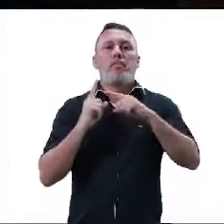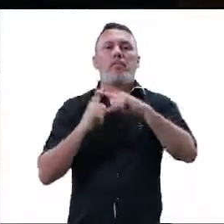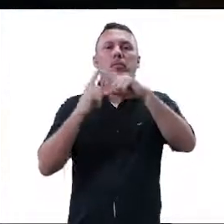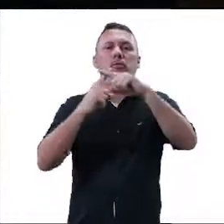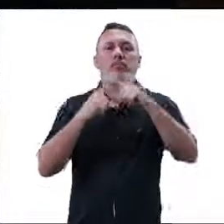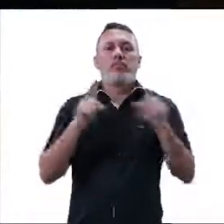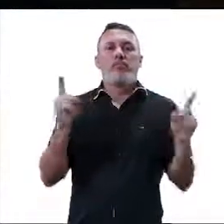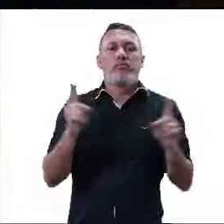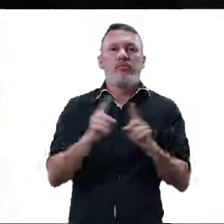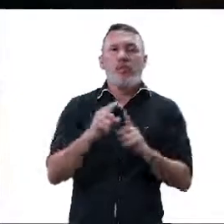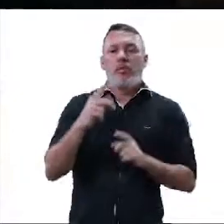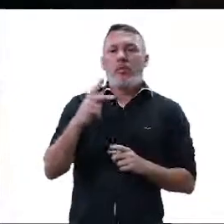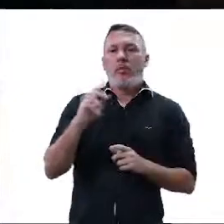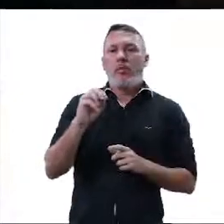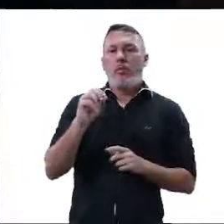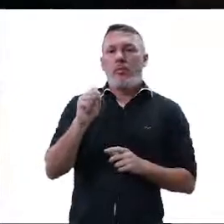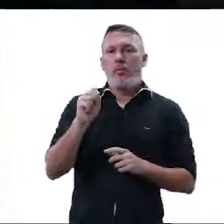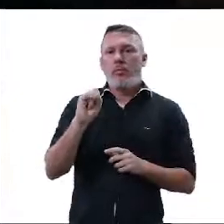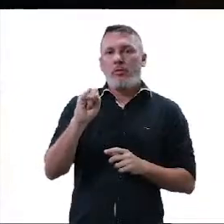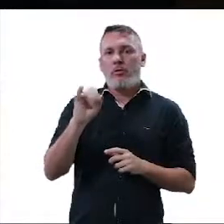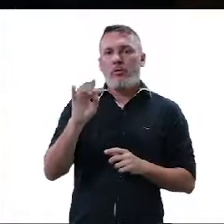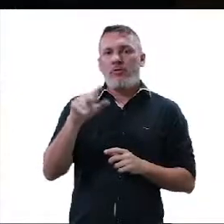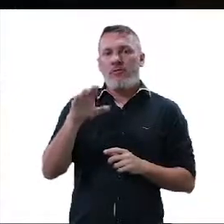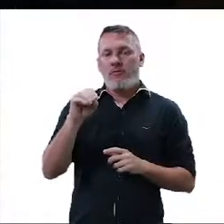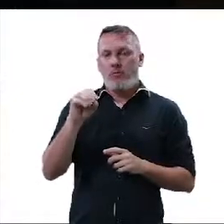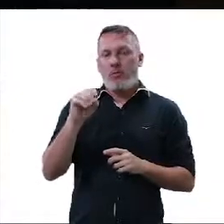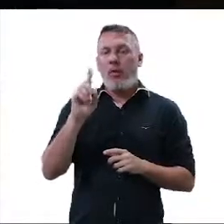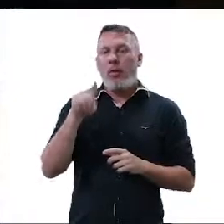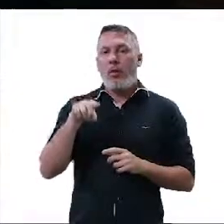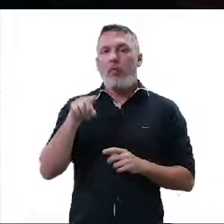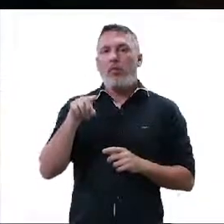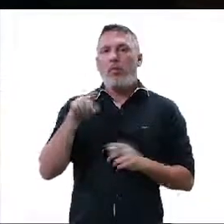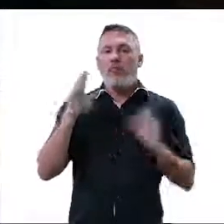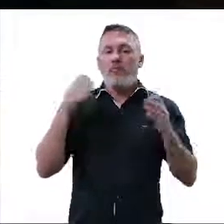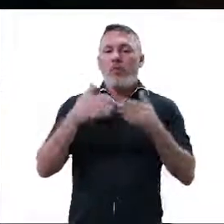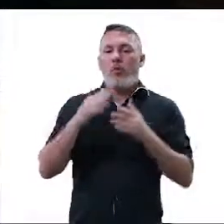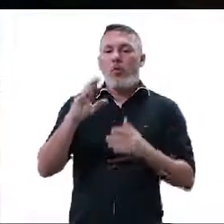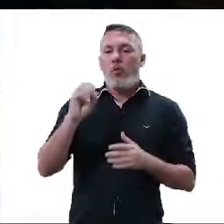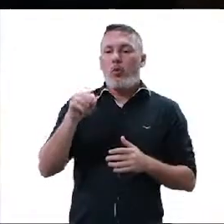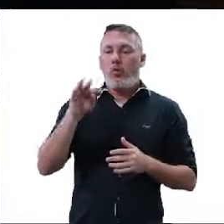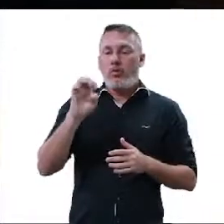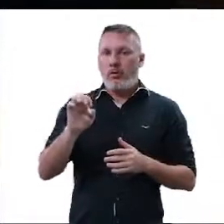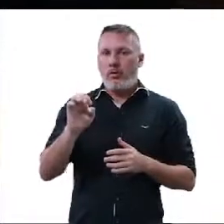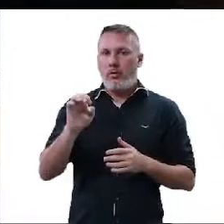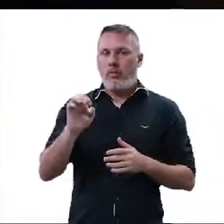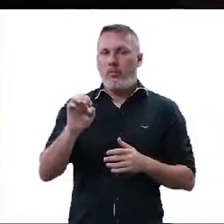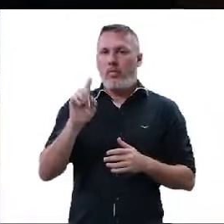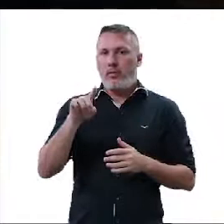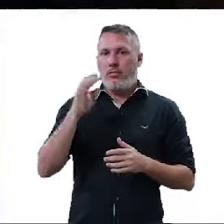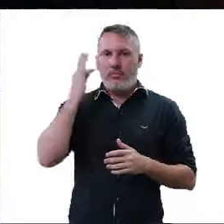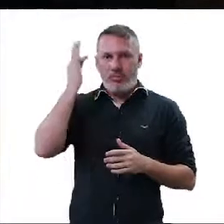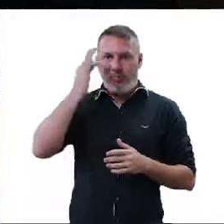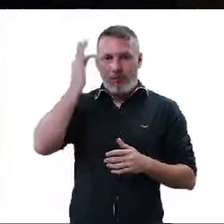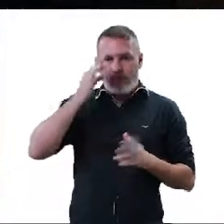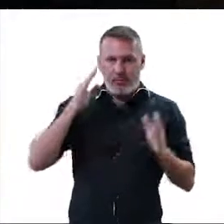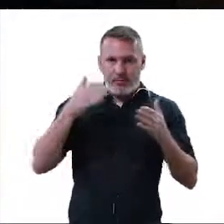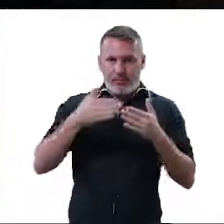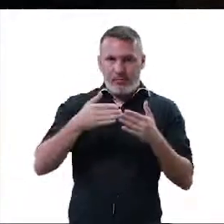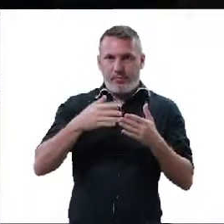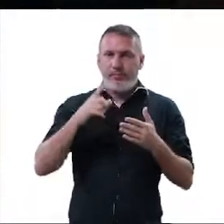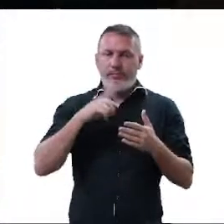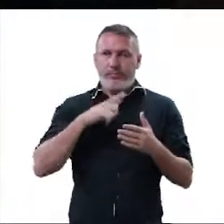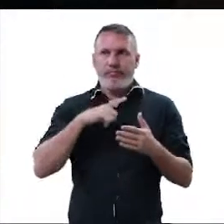Comte, o título da aula é o Positivismo e o Pensamento Sociológico, ali no canto a fotografia do nosso,